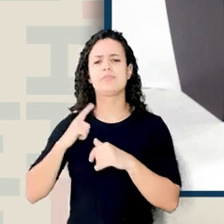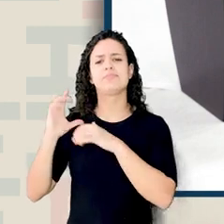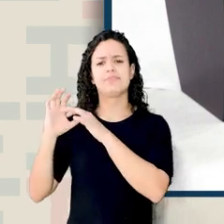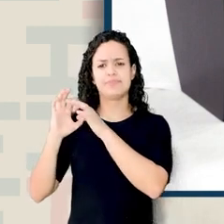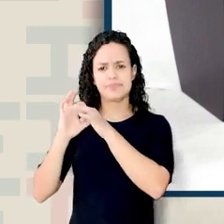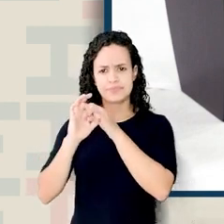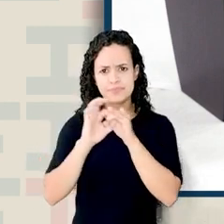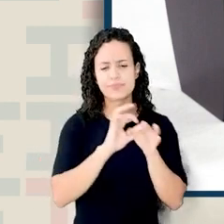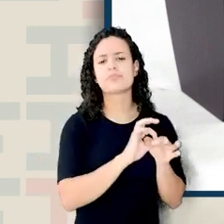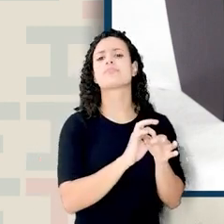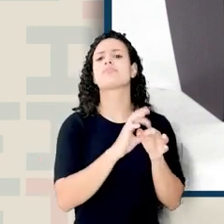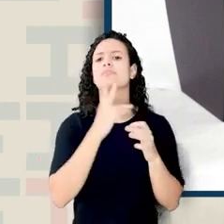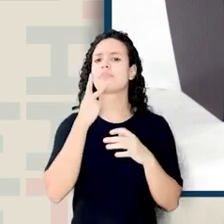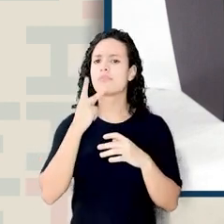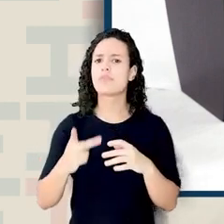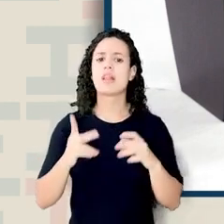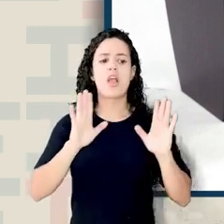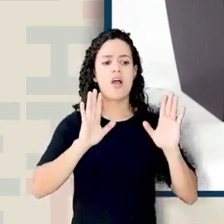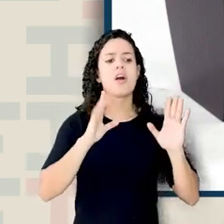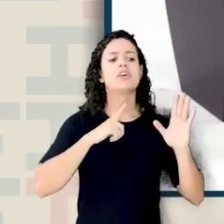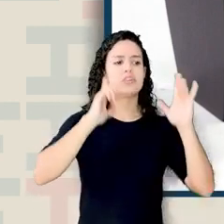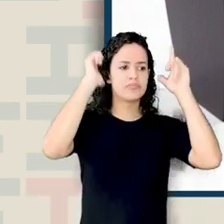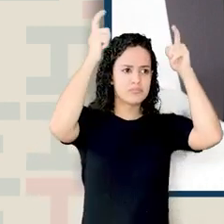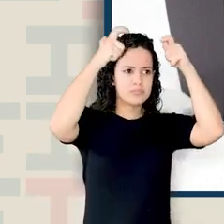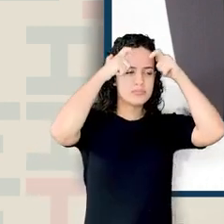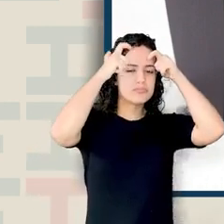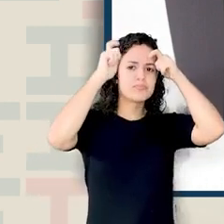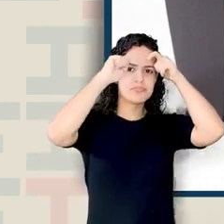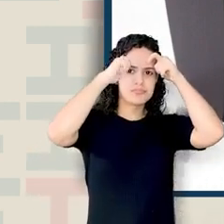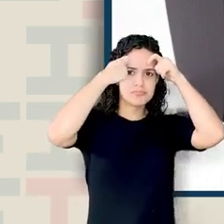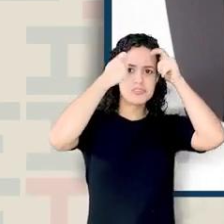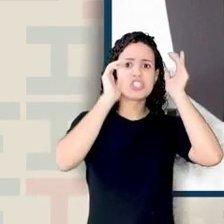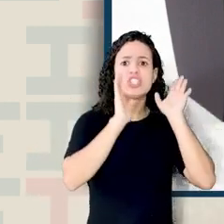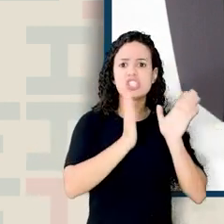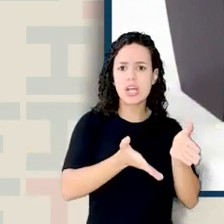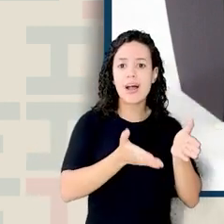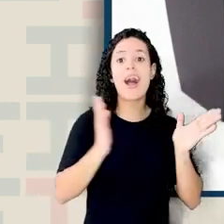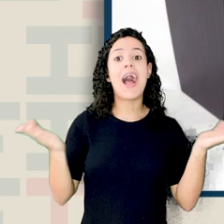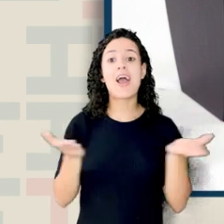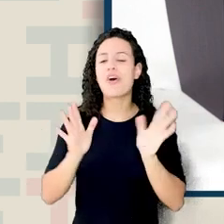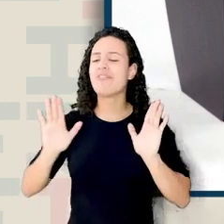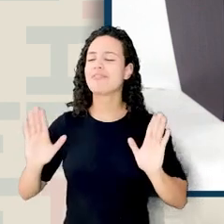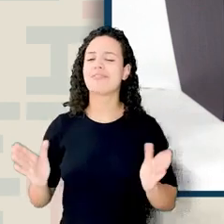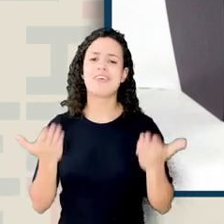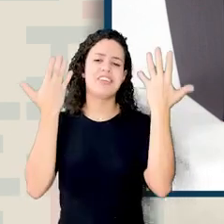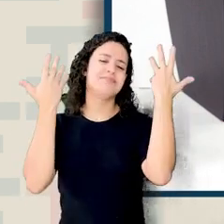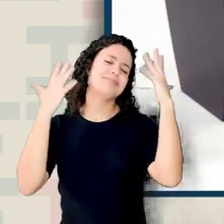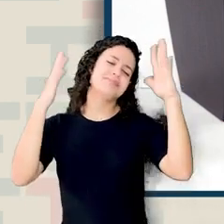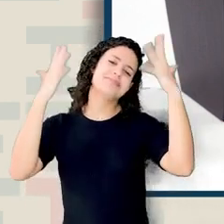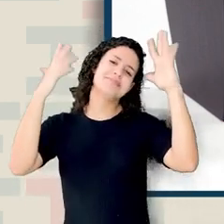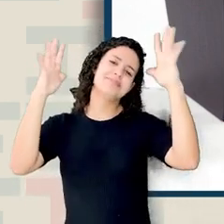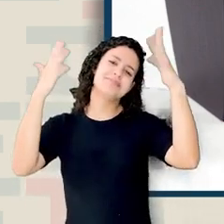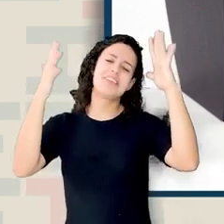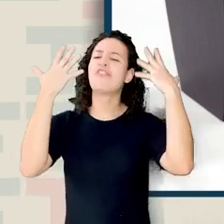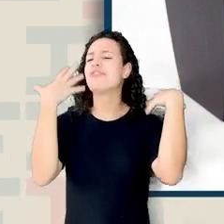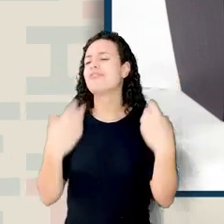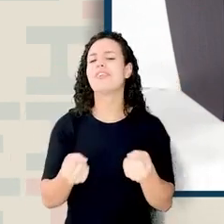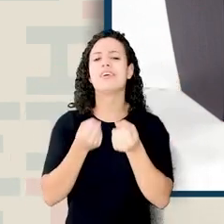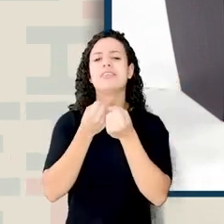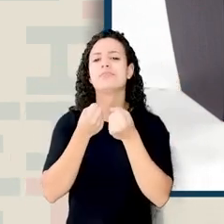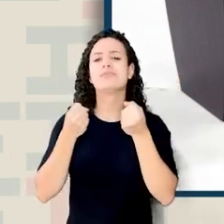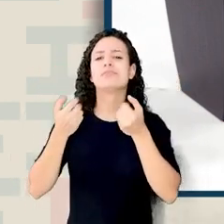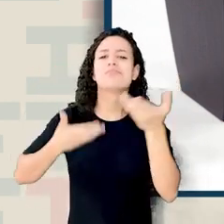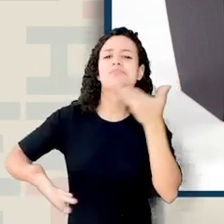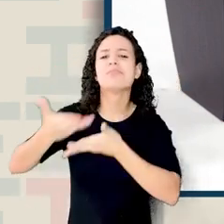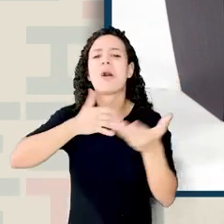de falar, fiz a celebração à minha rainha negra, agora vamos à festa, vamos celebrar, vamos comemorar.